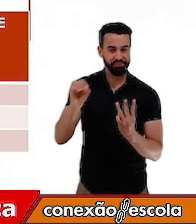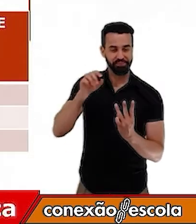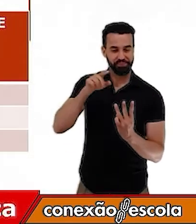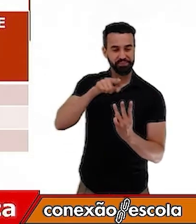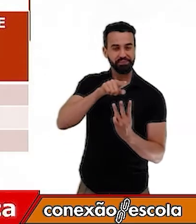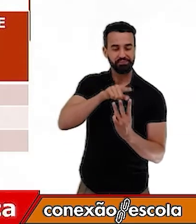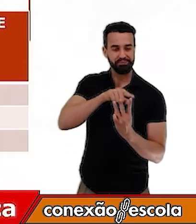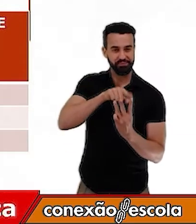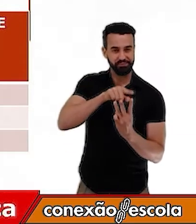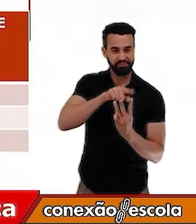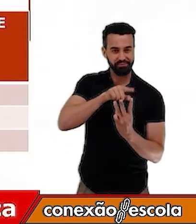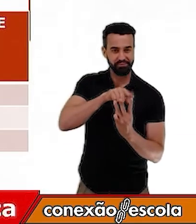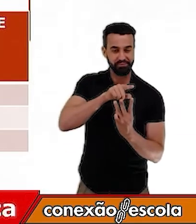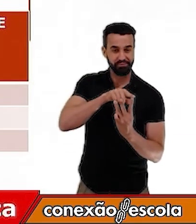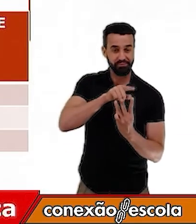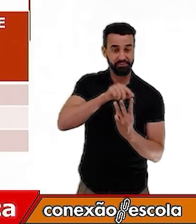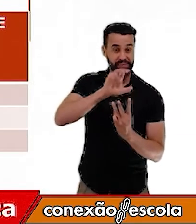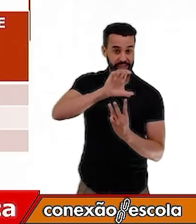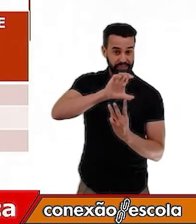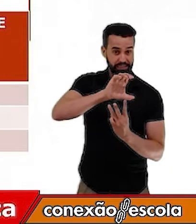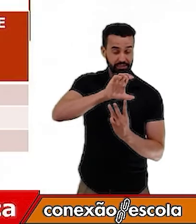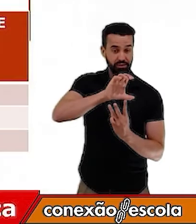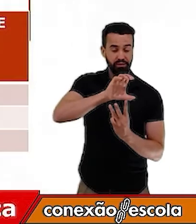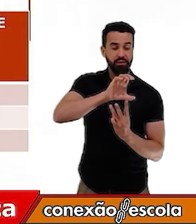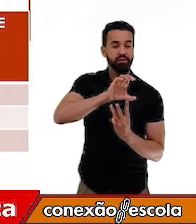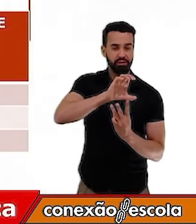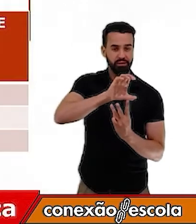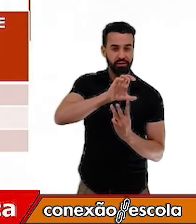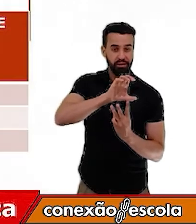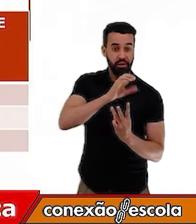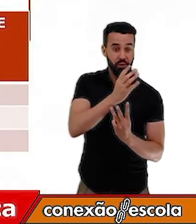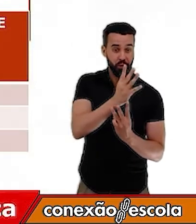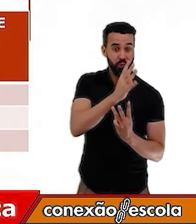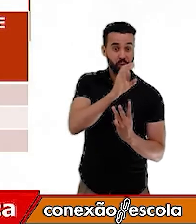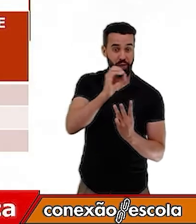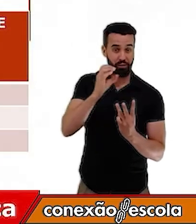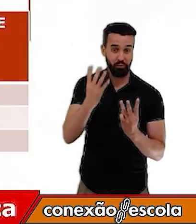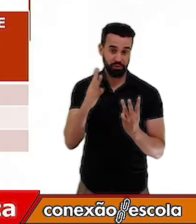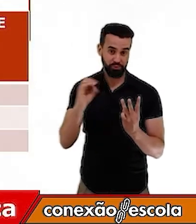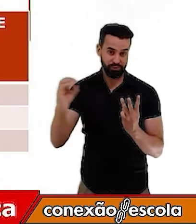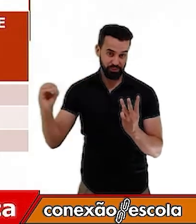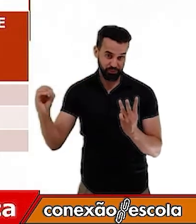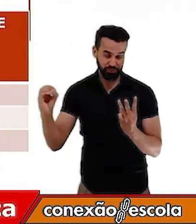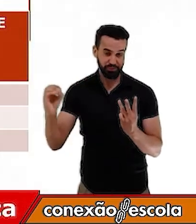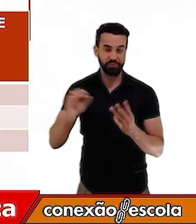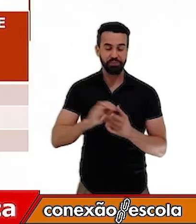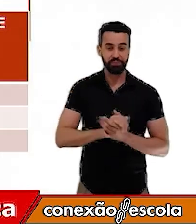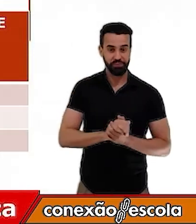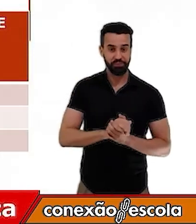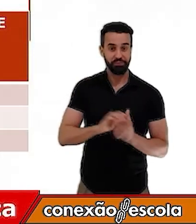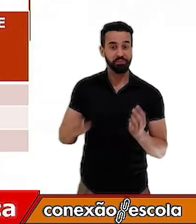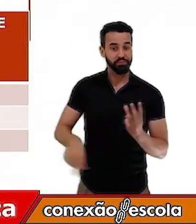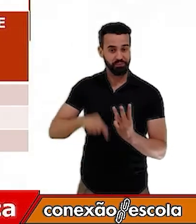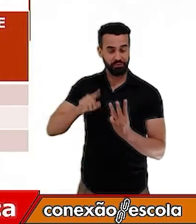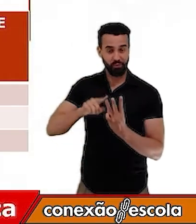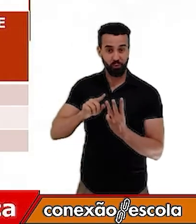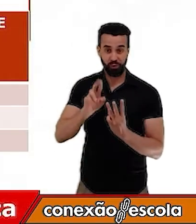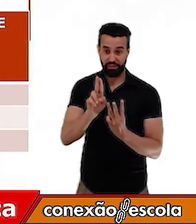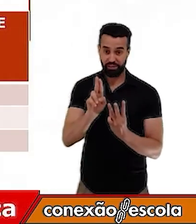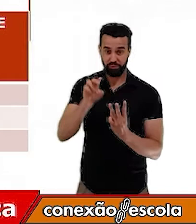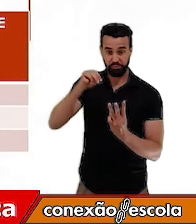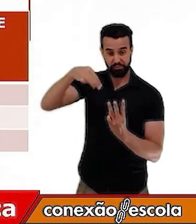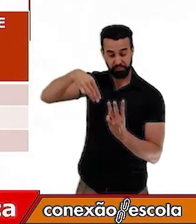Na terceira ordem, que é das centenas, ele tem o valor 400. Na quarta ordem, que é da unidade